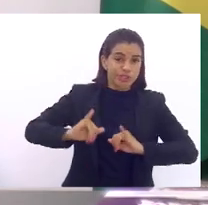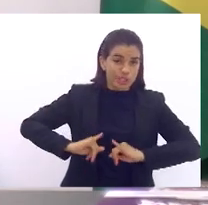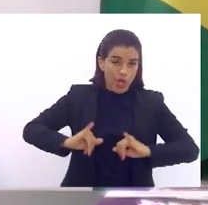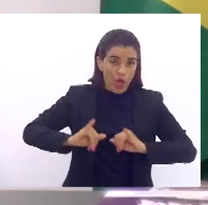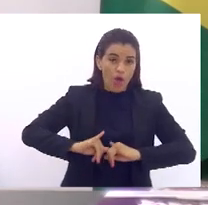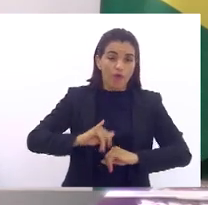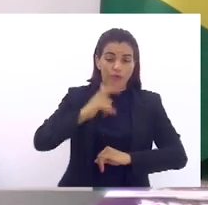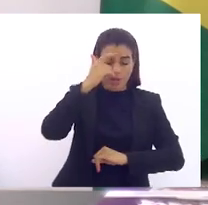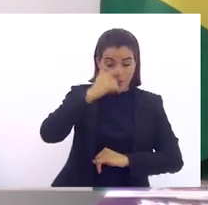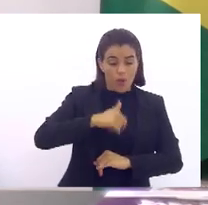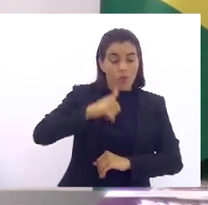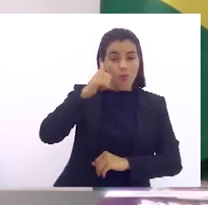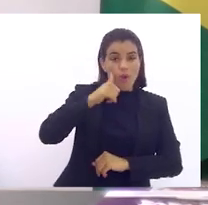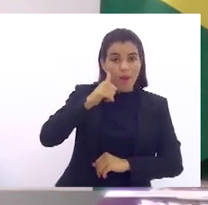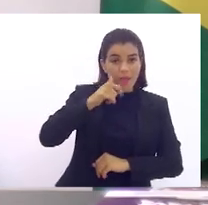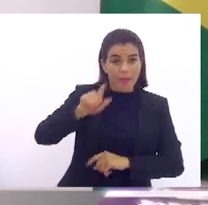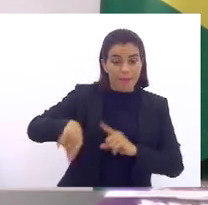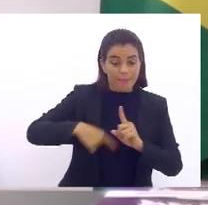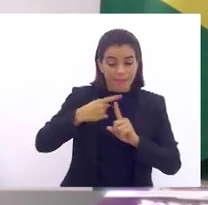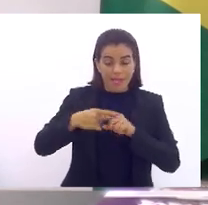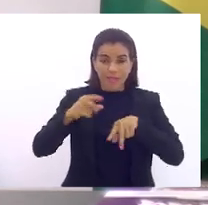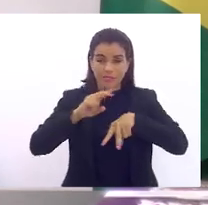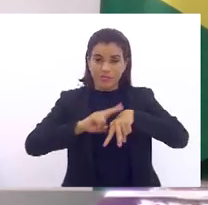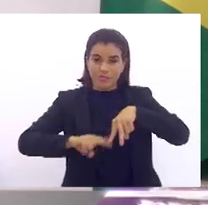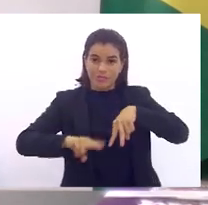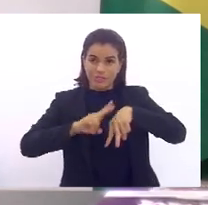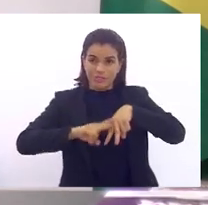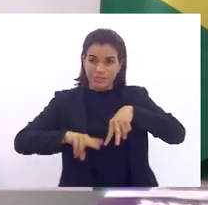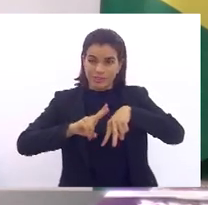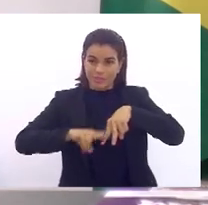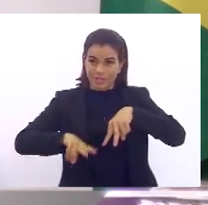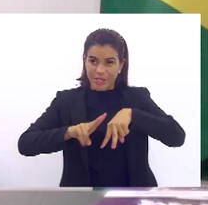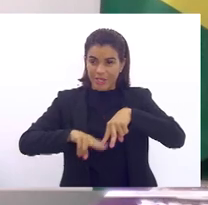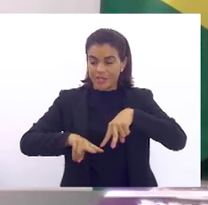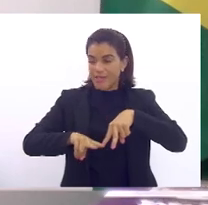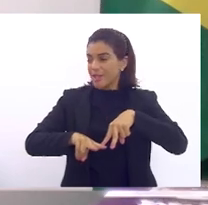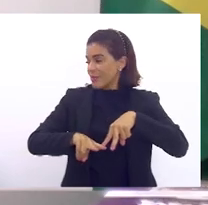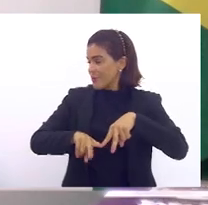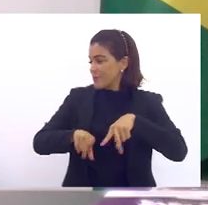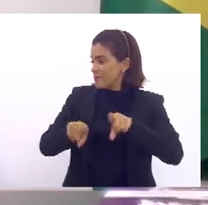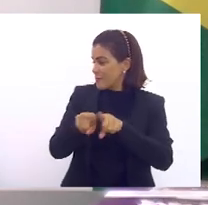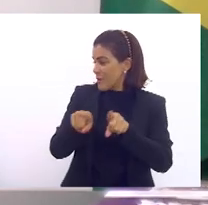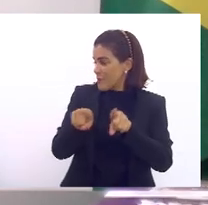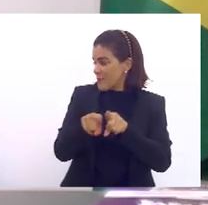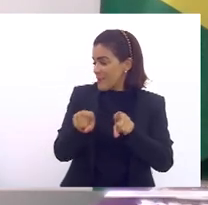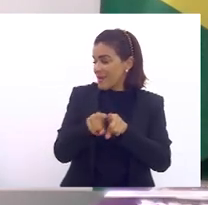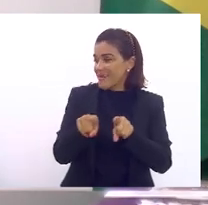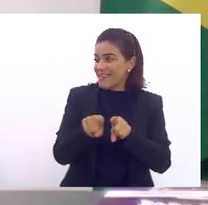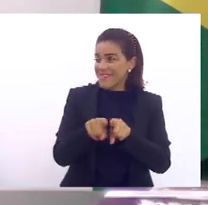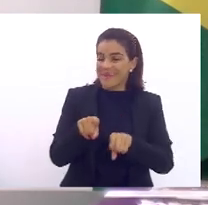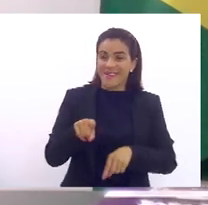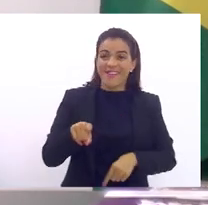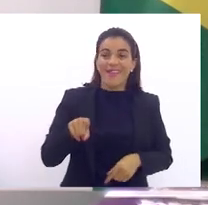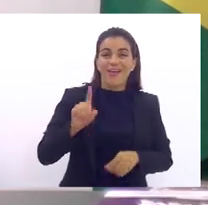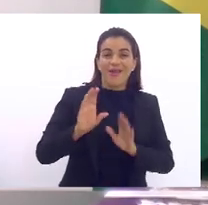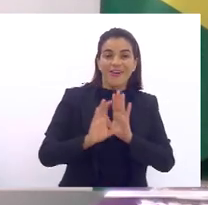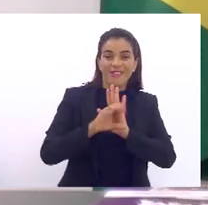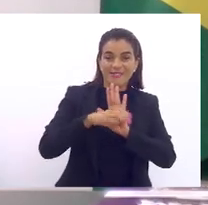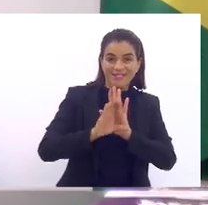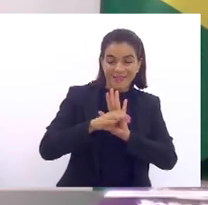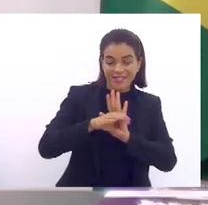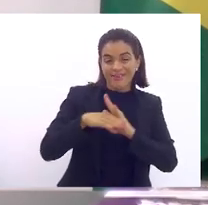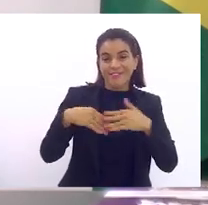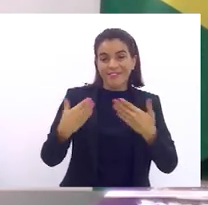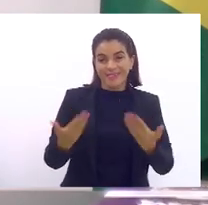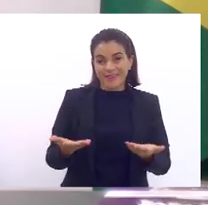mulheres e ainda por uma questão de gênero eh atravessada por outros outros tipos de de preconceito então fica